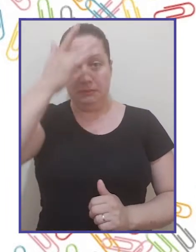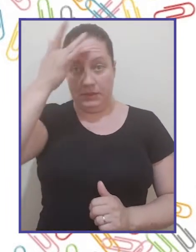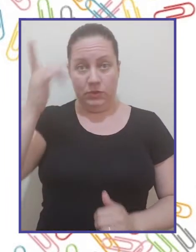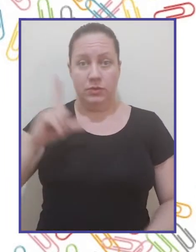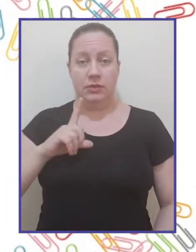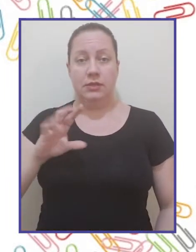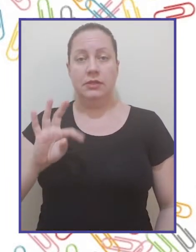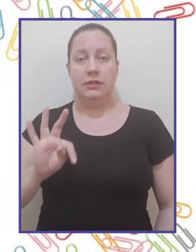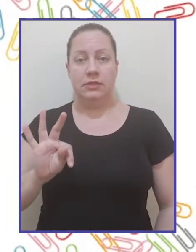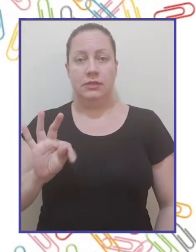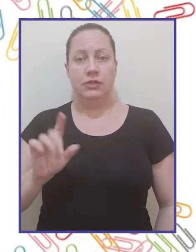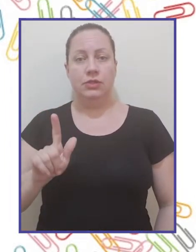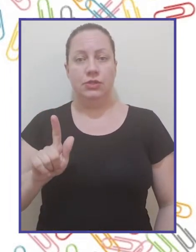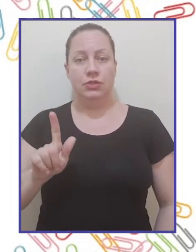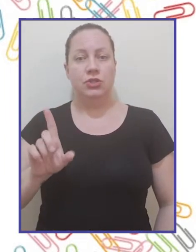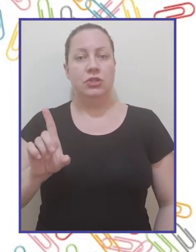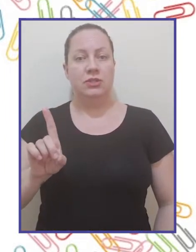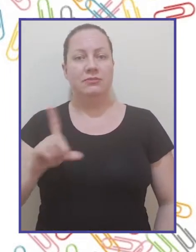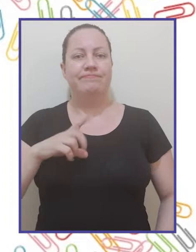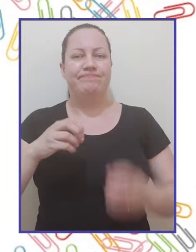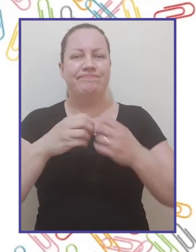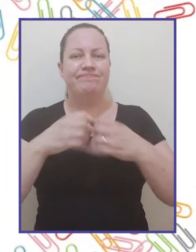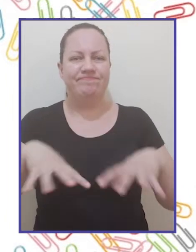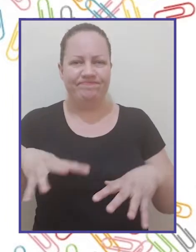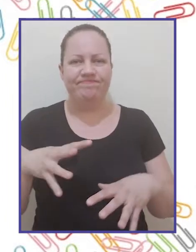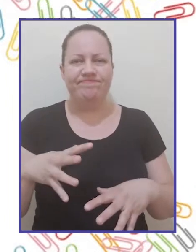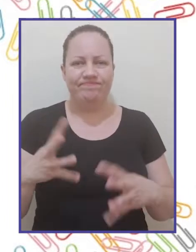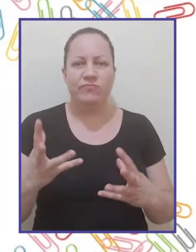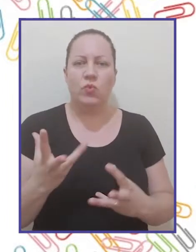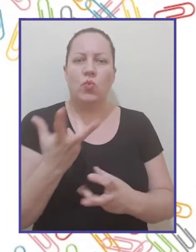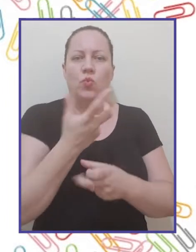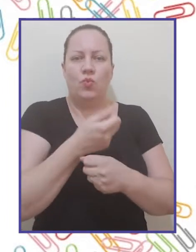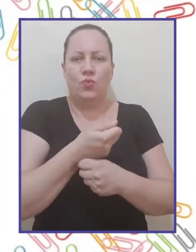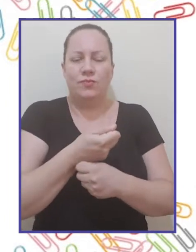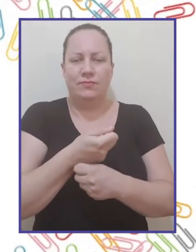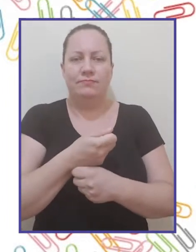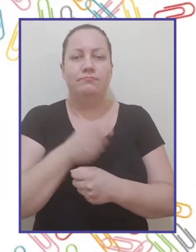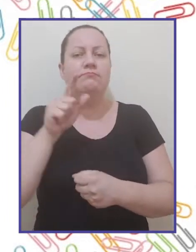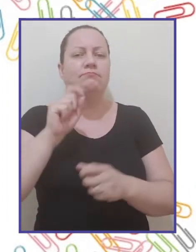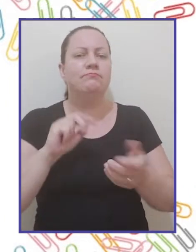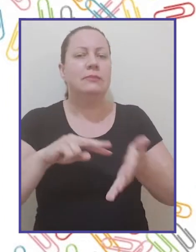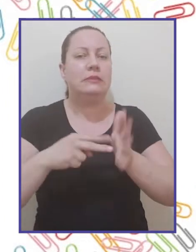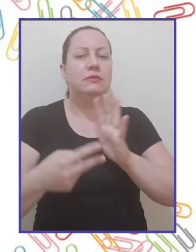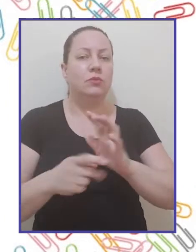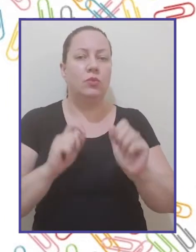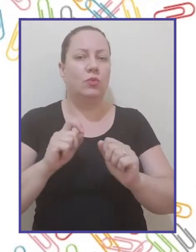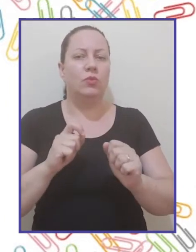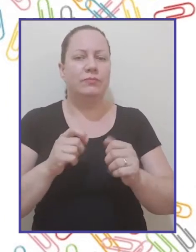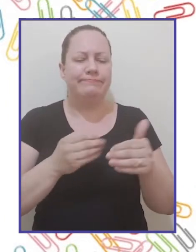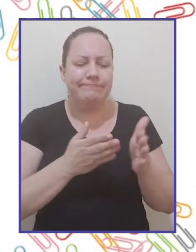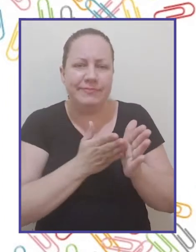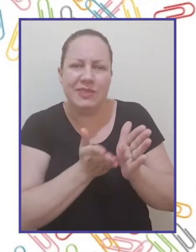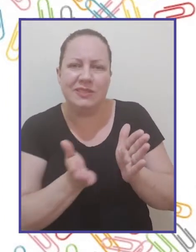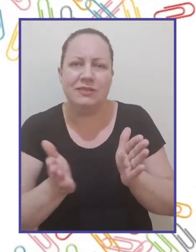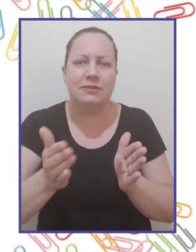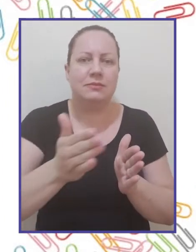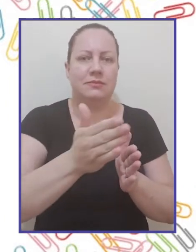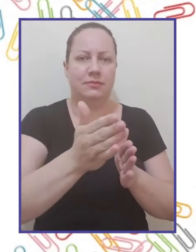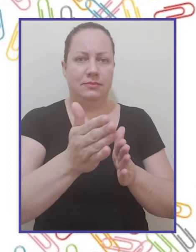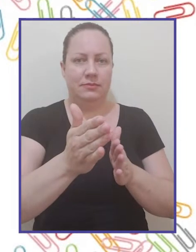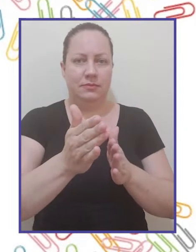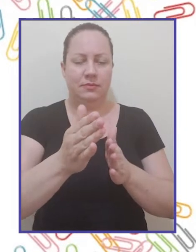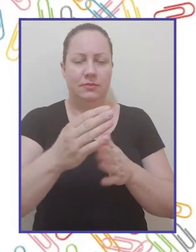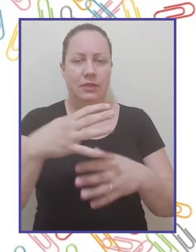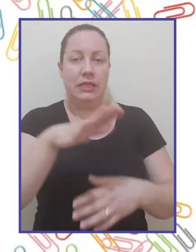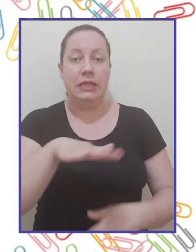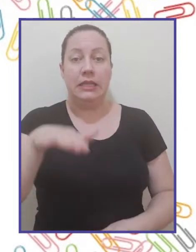Pessoas com TGDs demonstram prejuízos qualitativos e isso representa um desvio acentuado